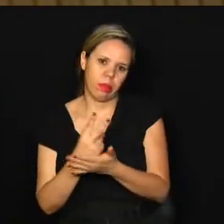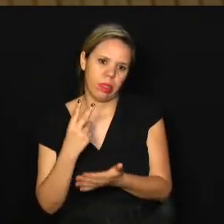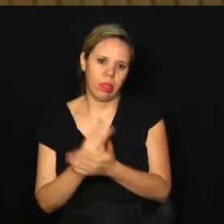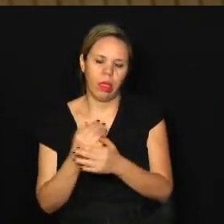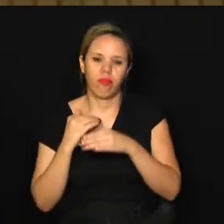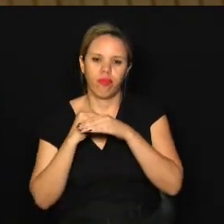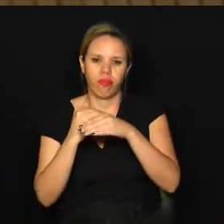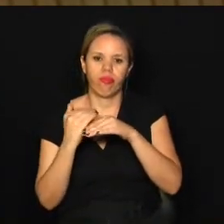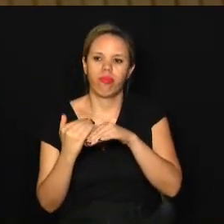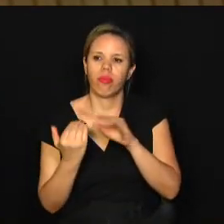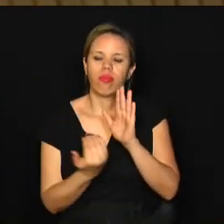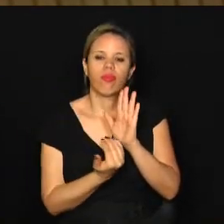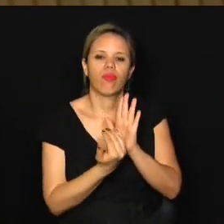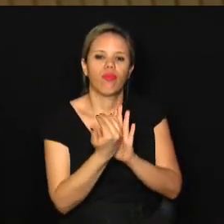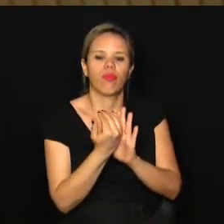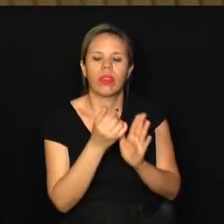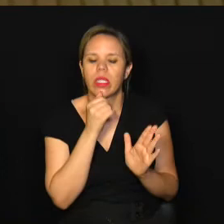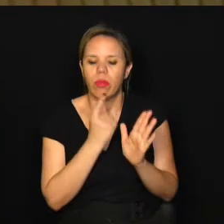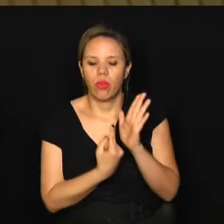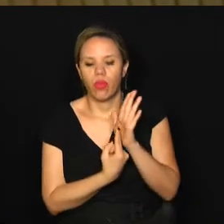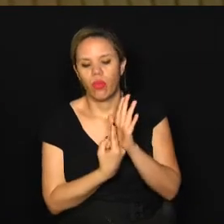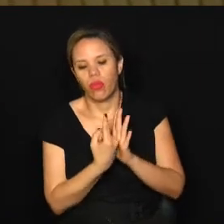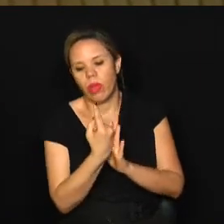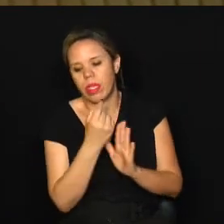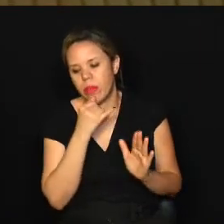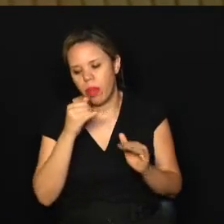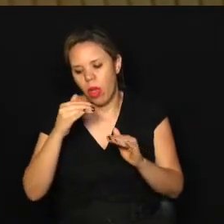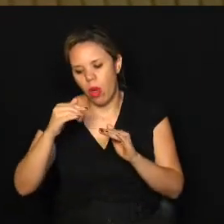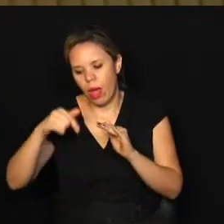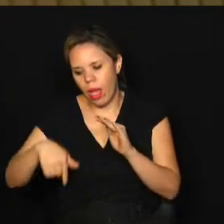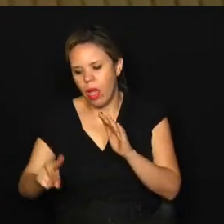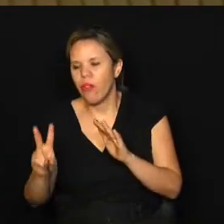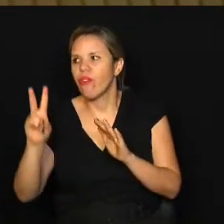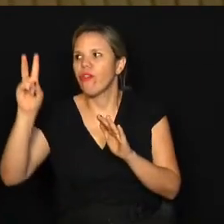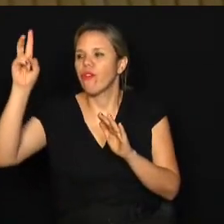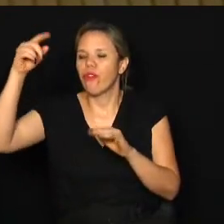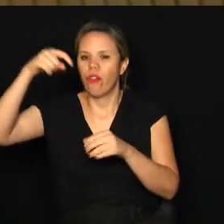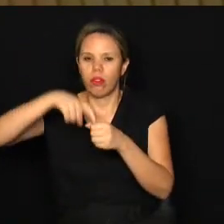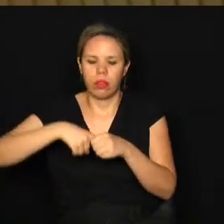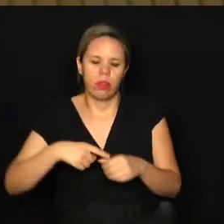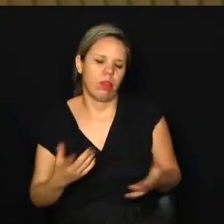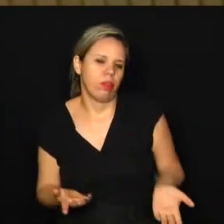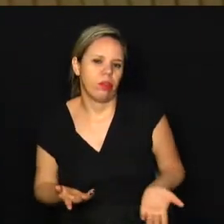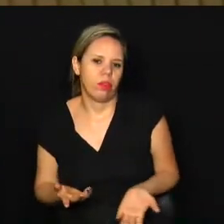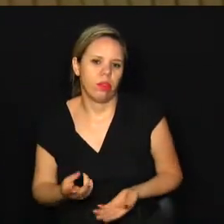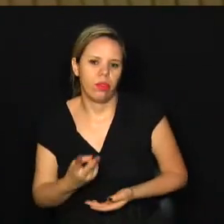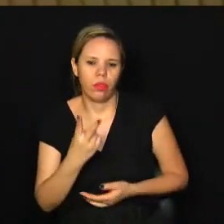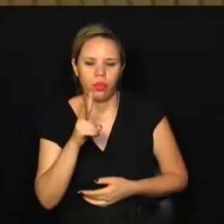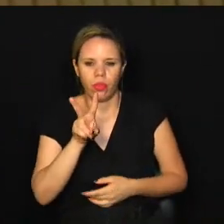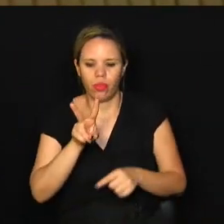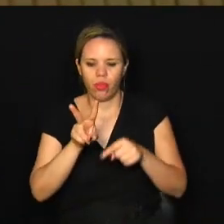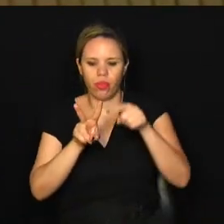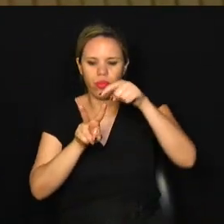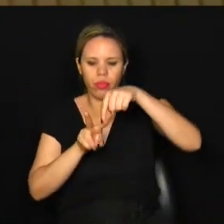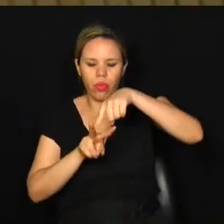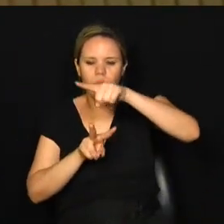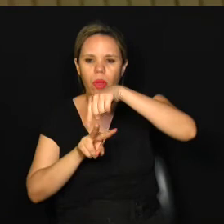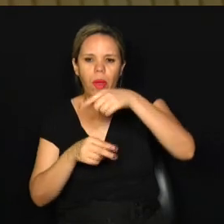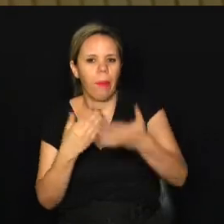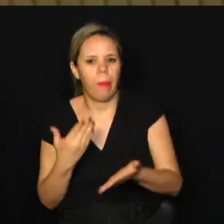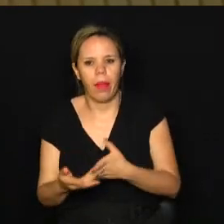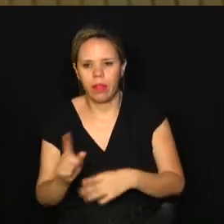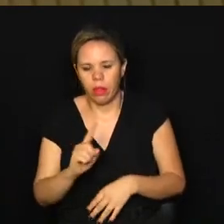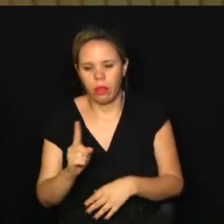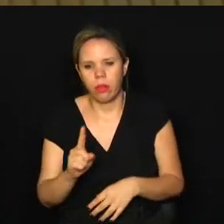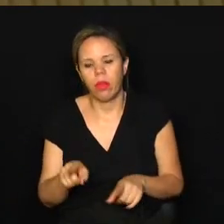num crescente, como se 2020, olha, eu caí, mas eu subi e retomei aquele meu patamar. Aquele V que caiu e perdeu, eu não recupero. Por